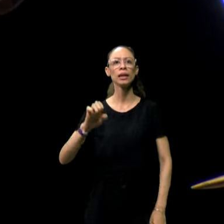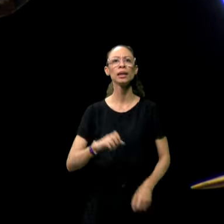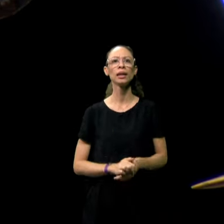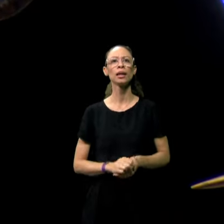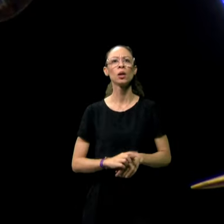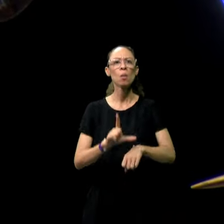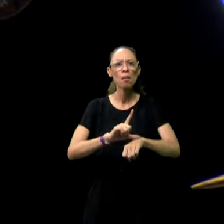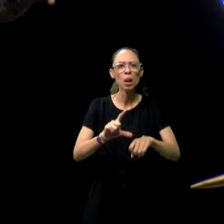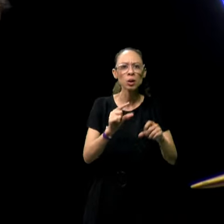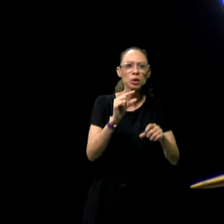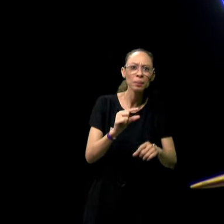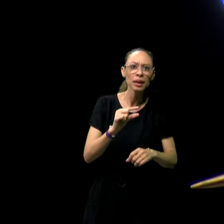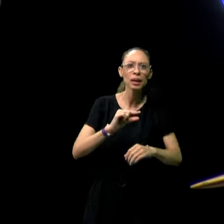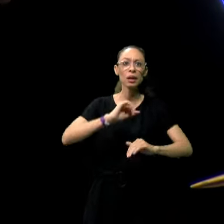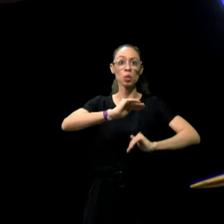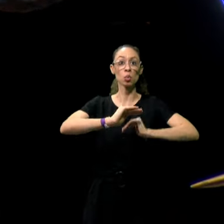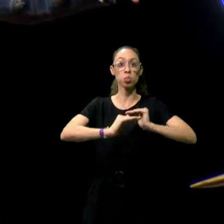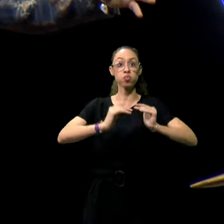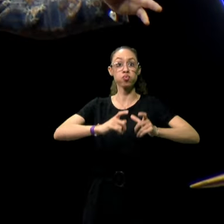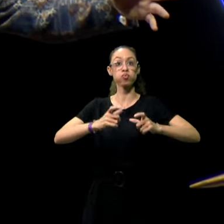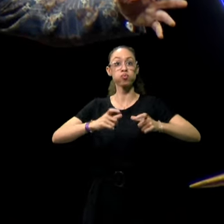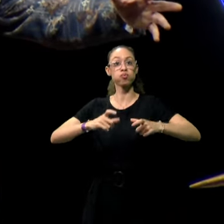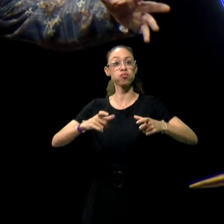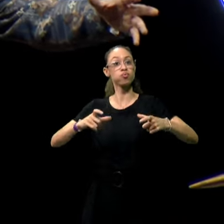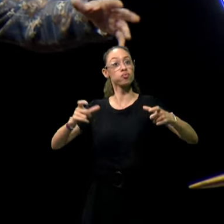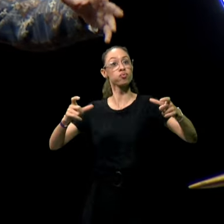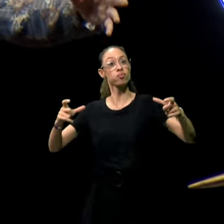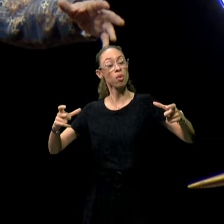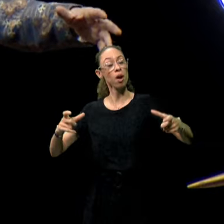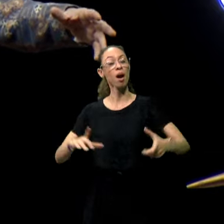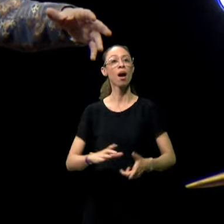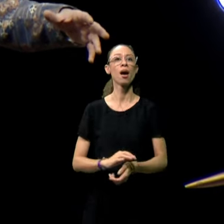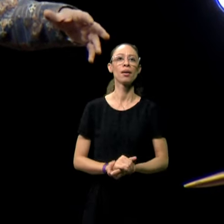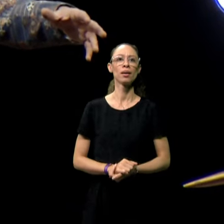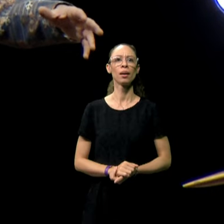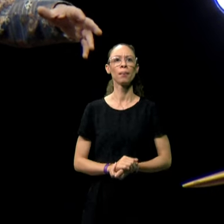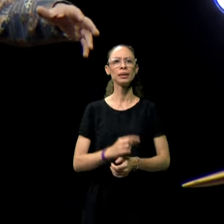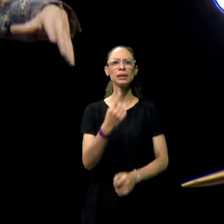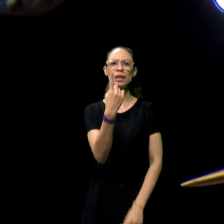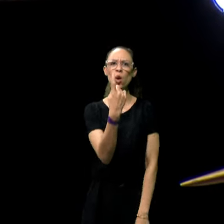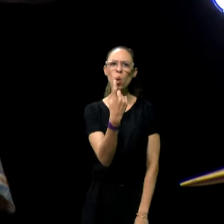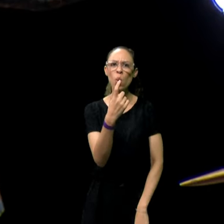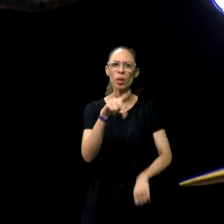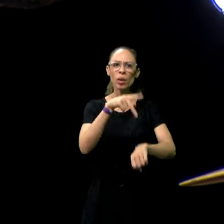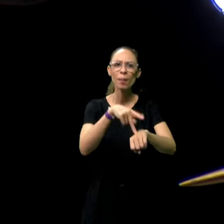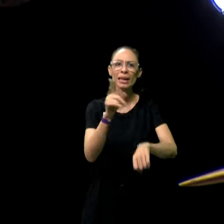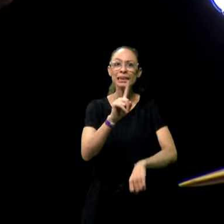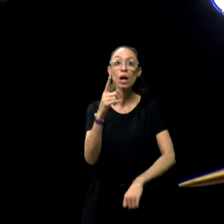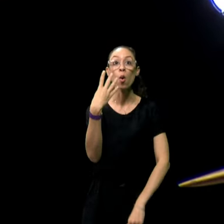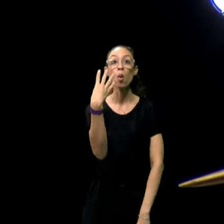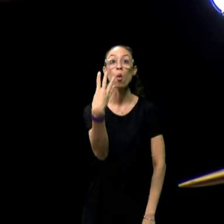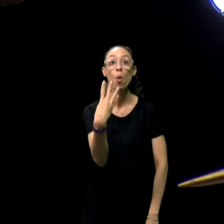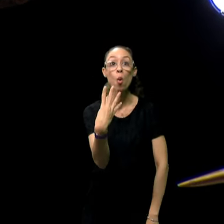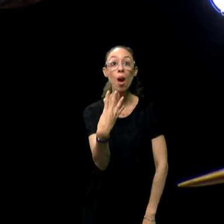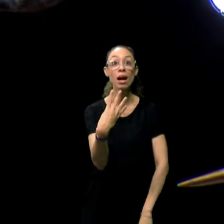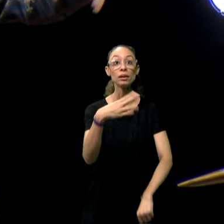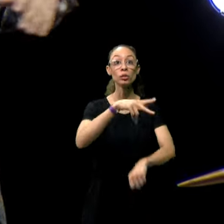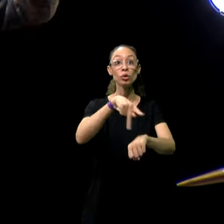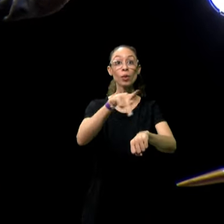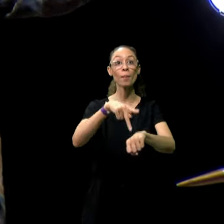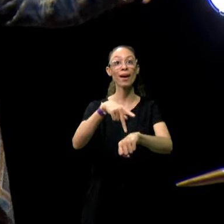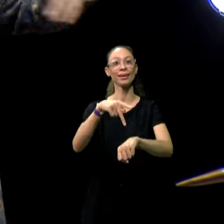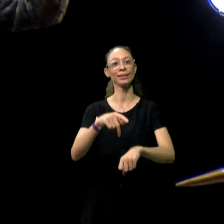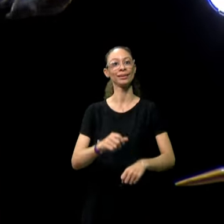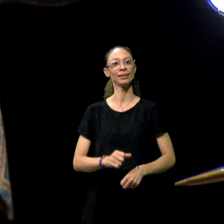foi crescendo. E agora já estava não em uma nação, em 4 nações com redes